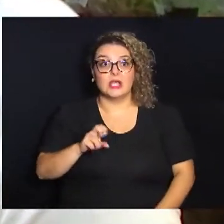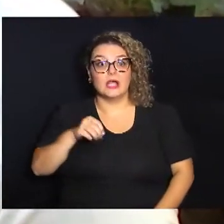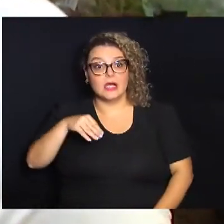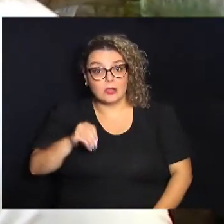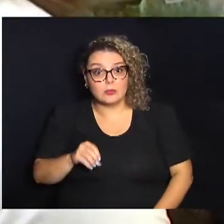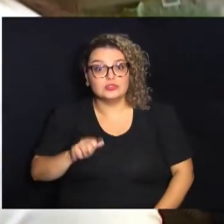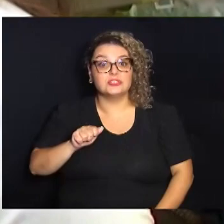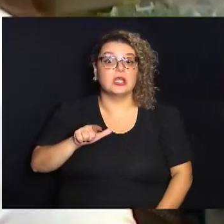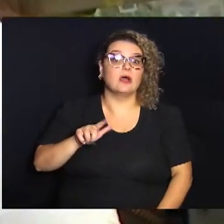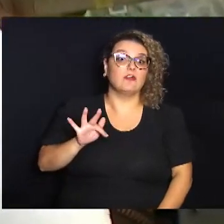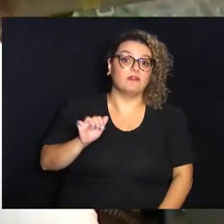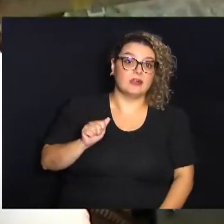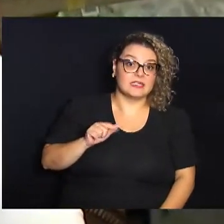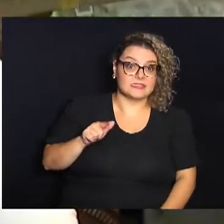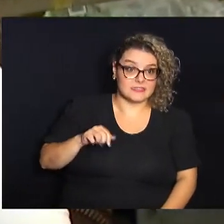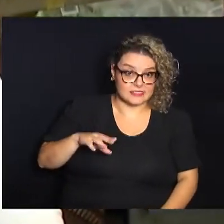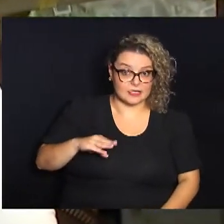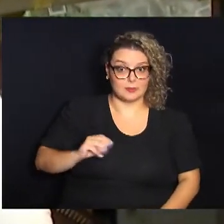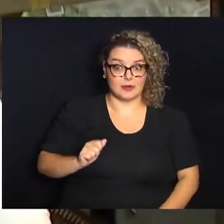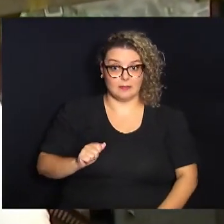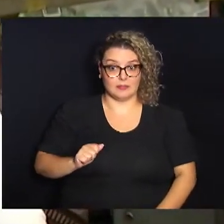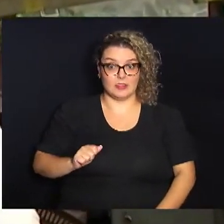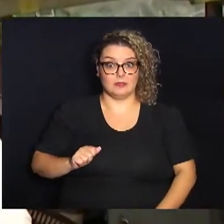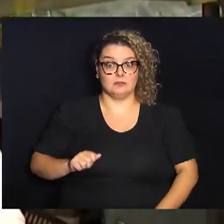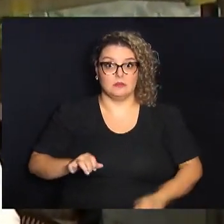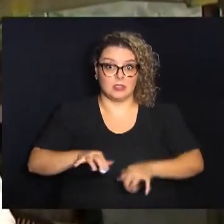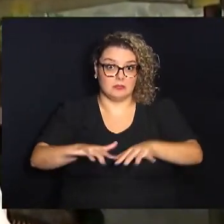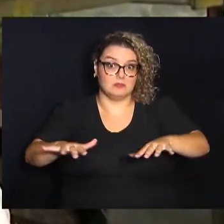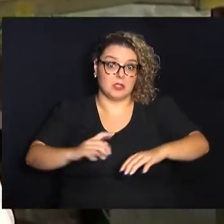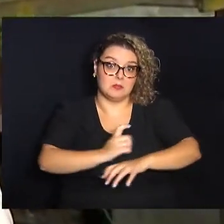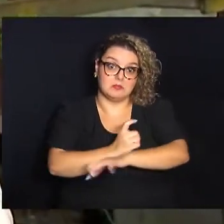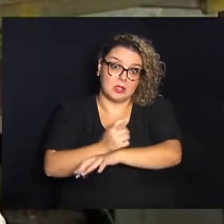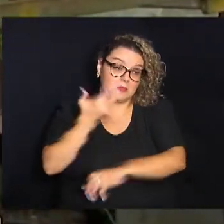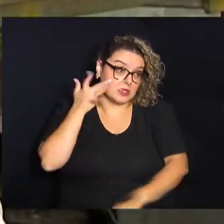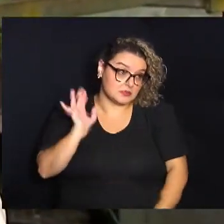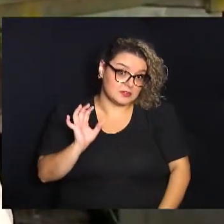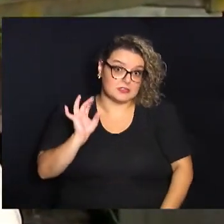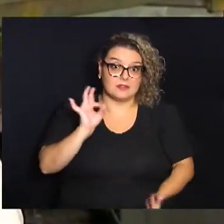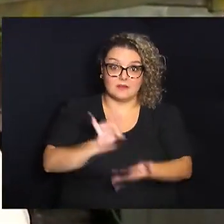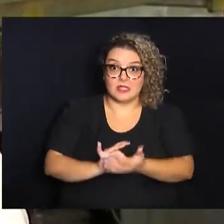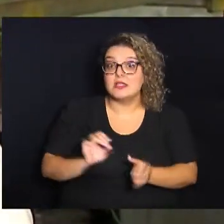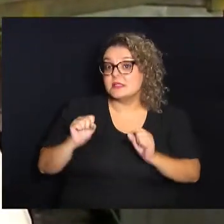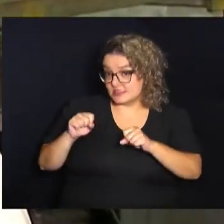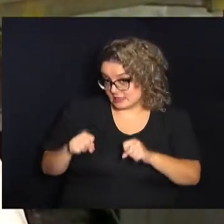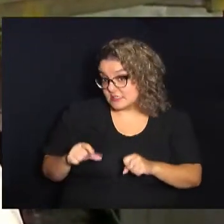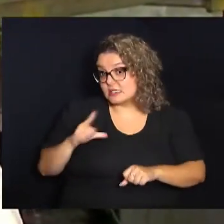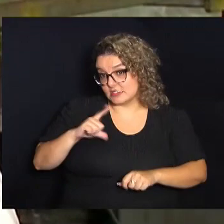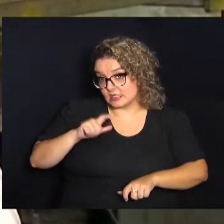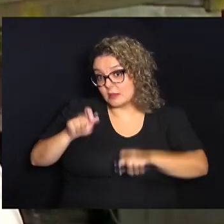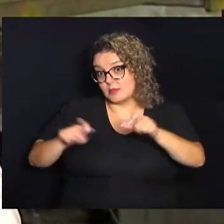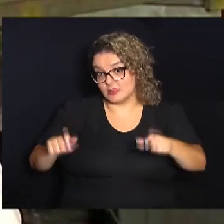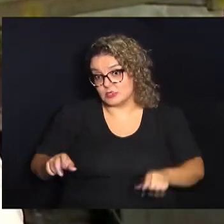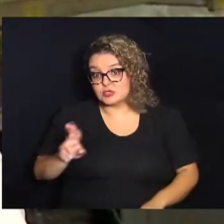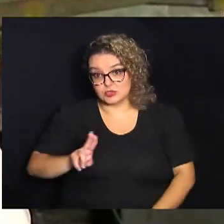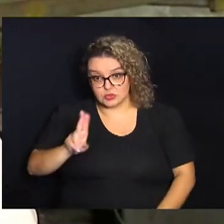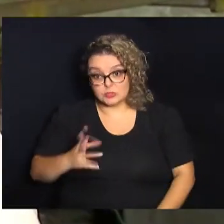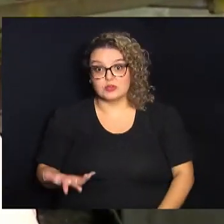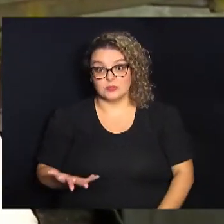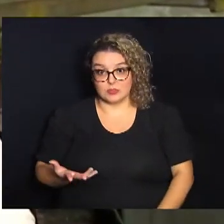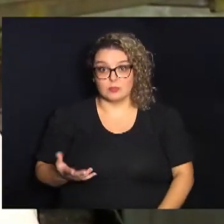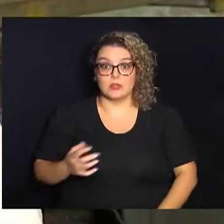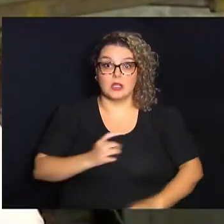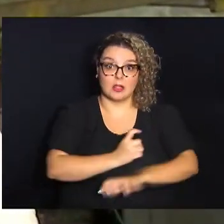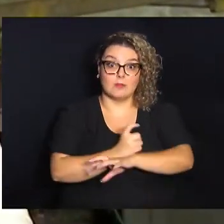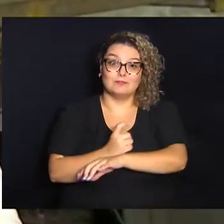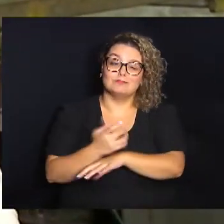alfazema na janela, mas era para espantar escorpião. Não sei se procede, mas é interessante, né? Sim, tem muita gente que usa mesmo para escorpião,